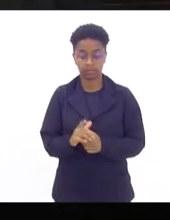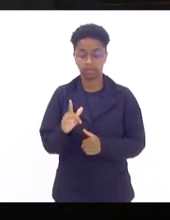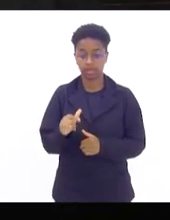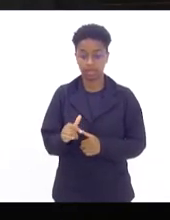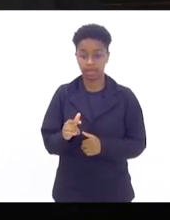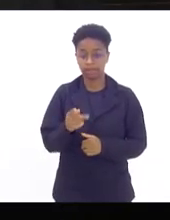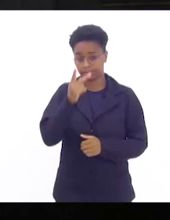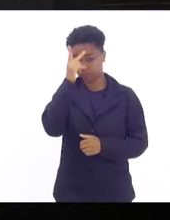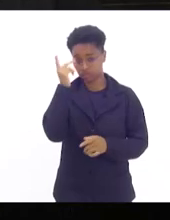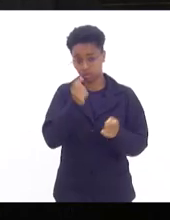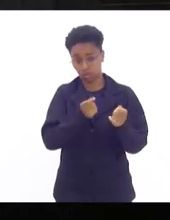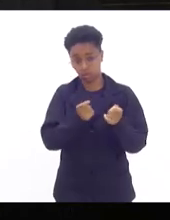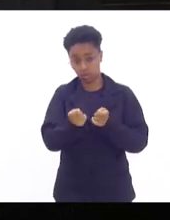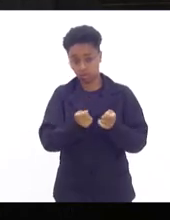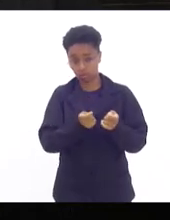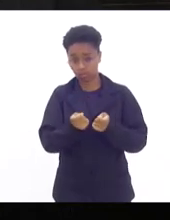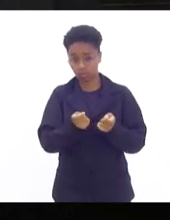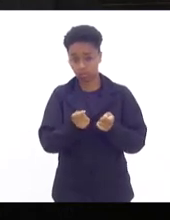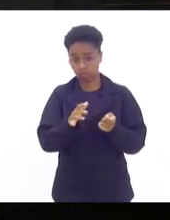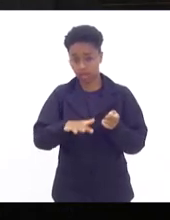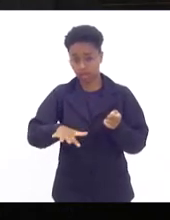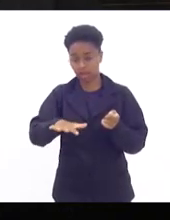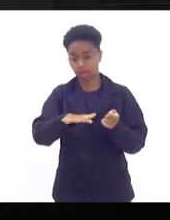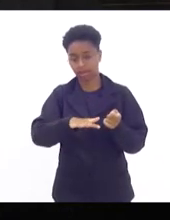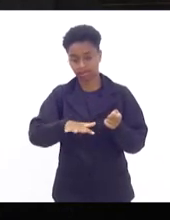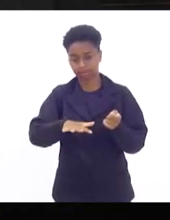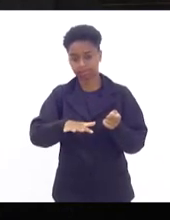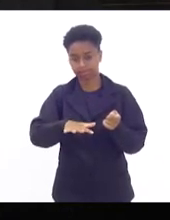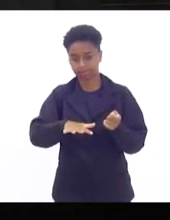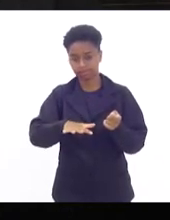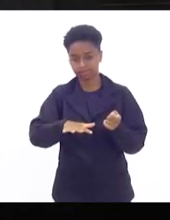que faz o domínio da região.